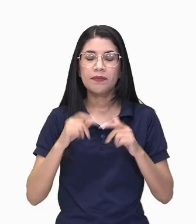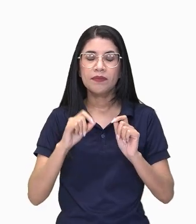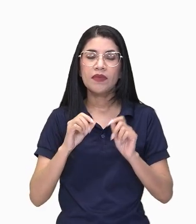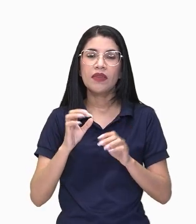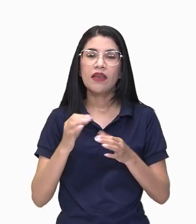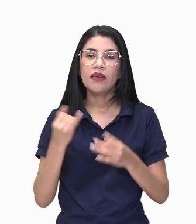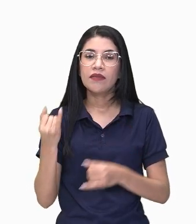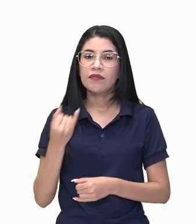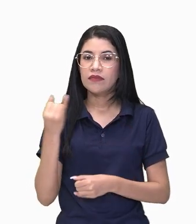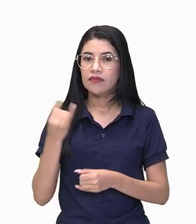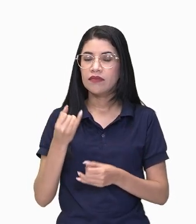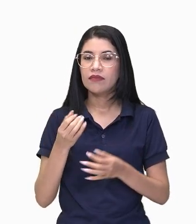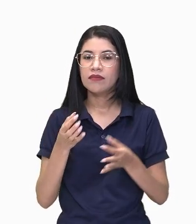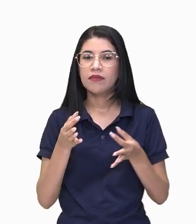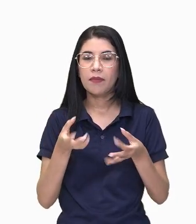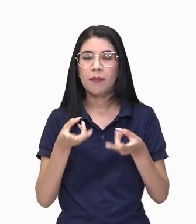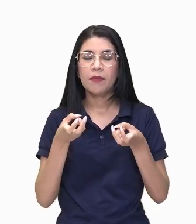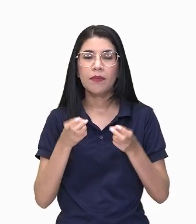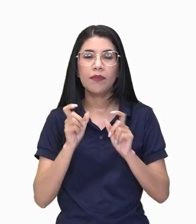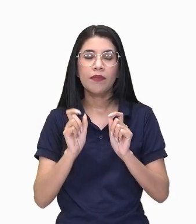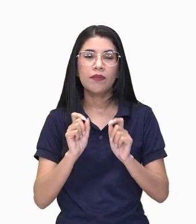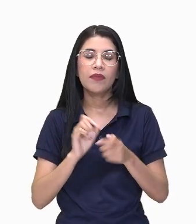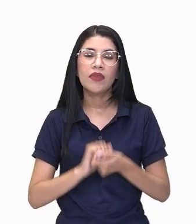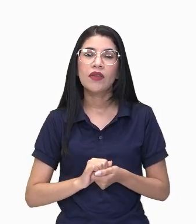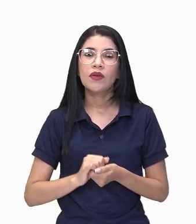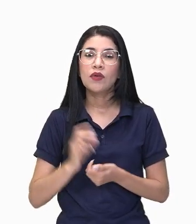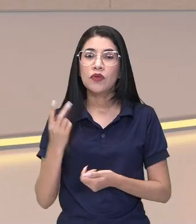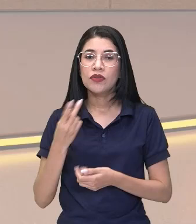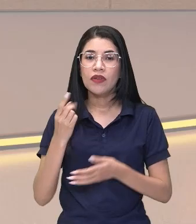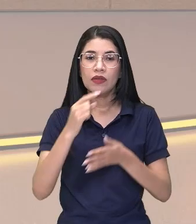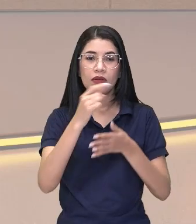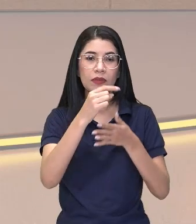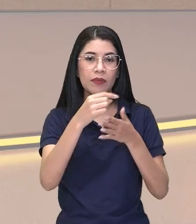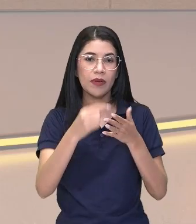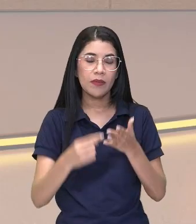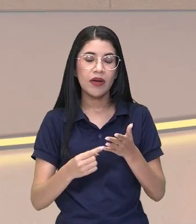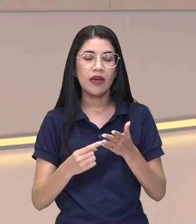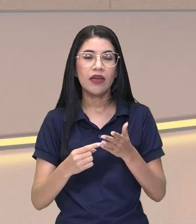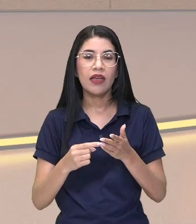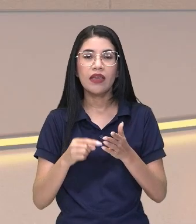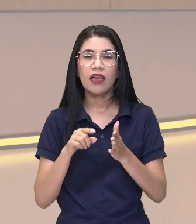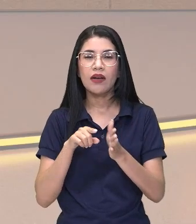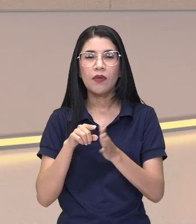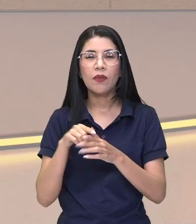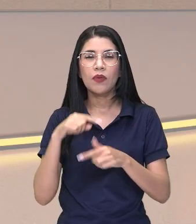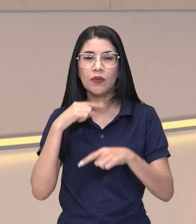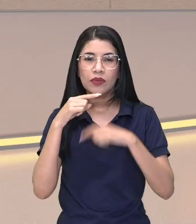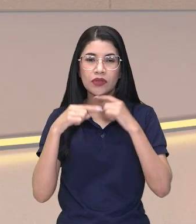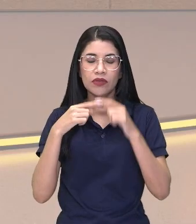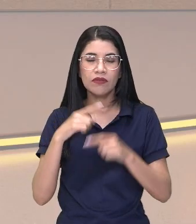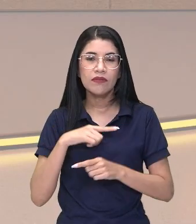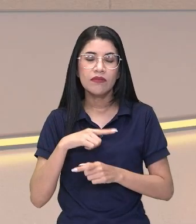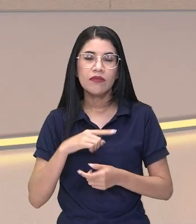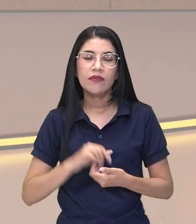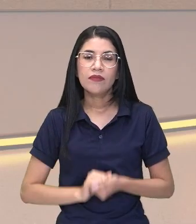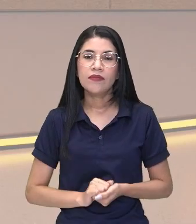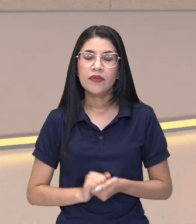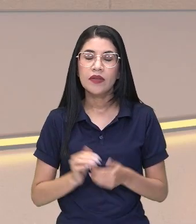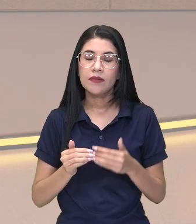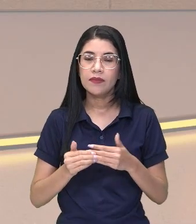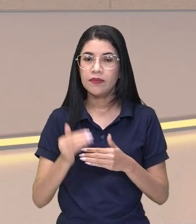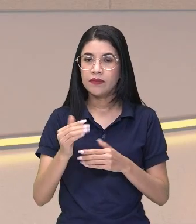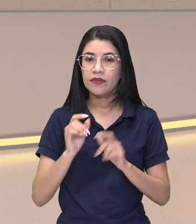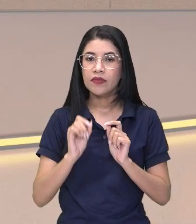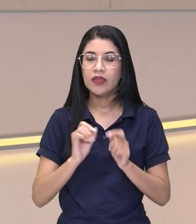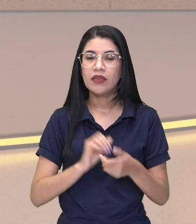observarmos agora exatamente esses valores que são questionáveis a partir desse momento, então, né, que estamos